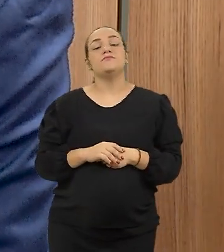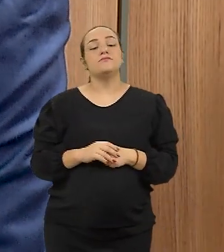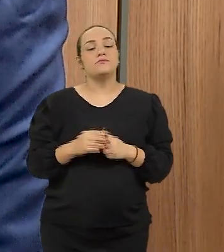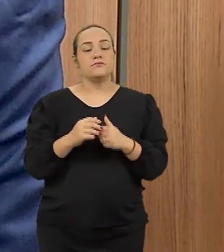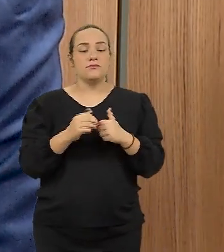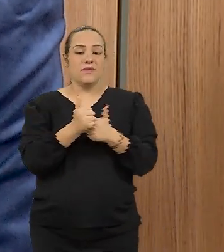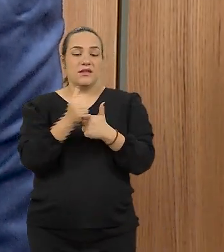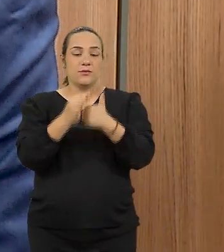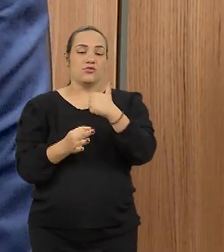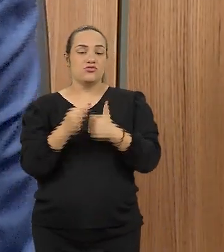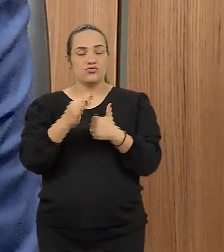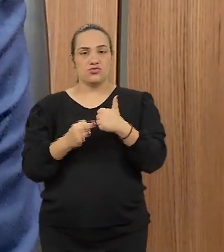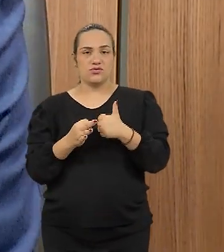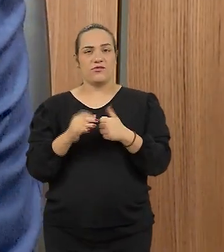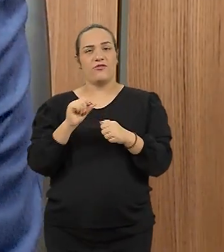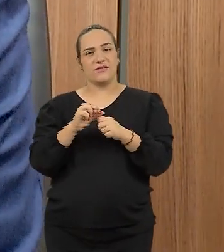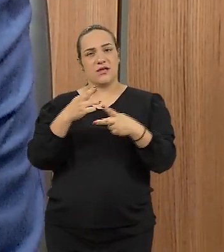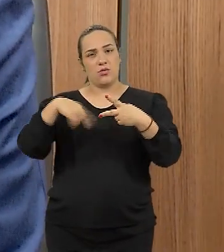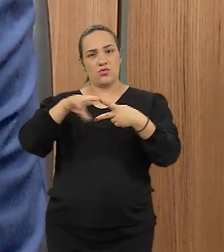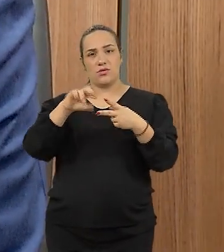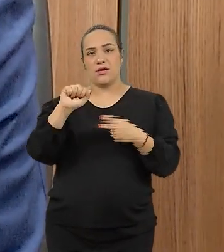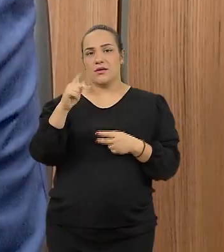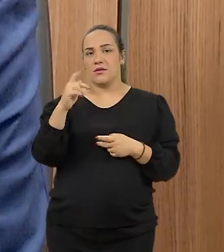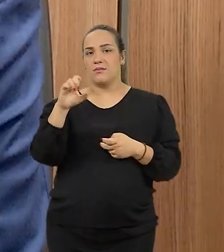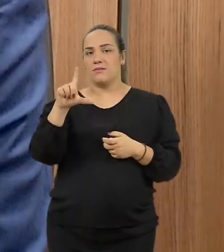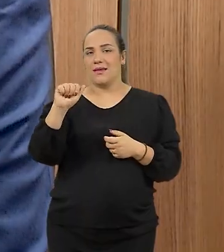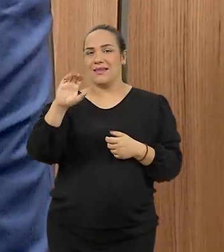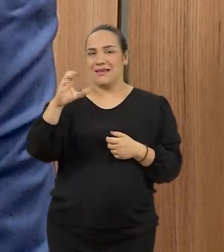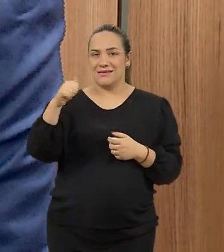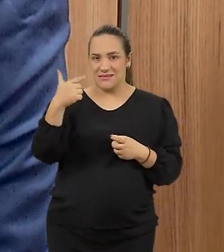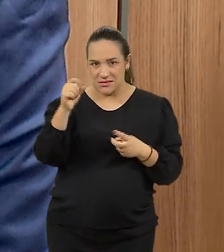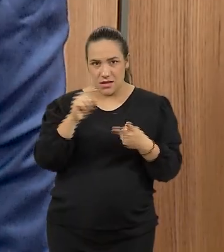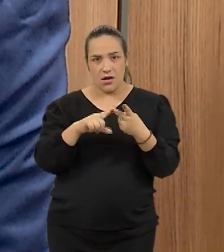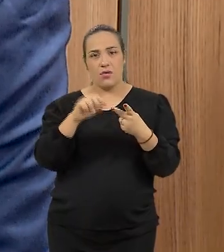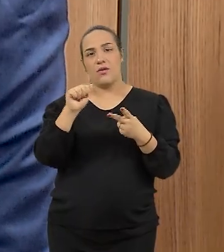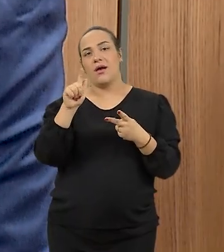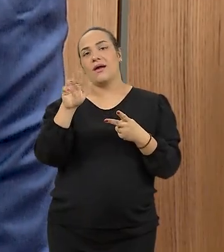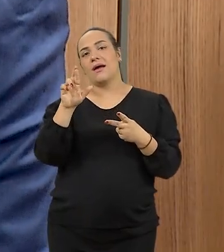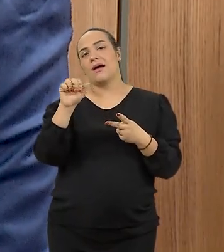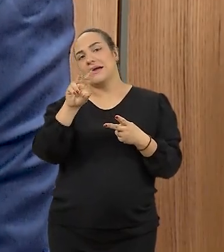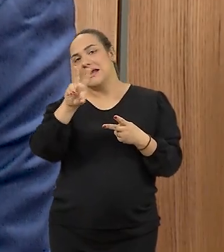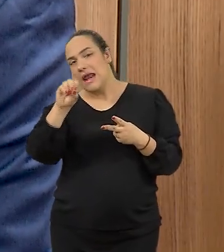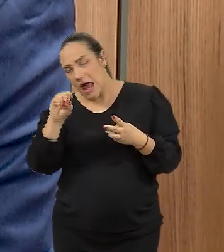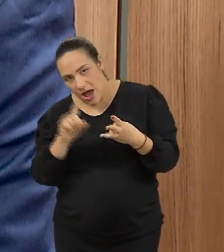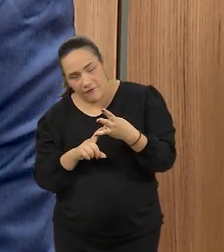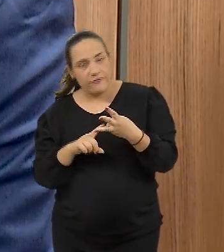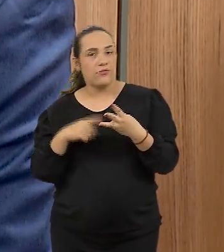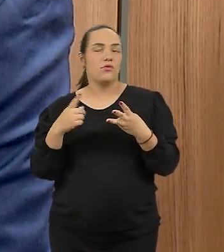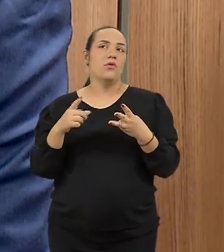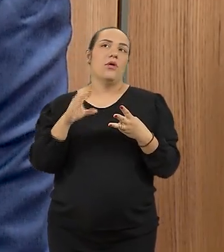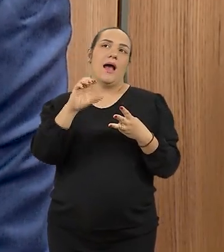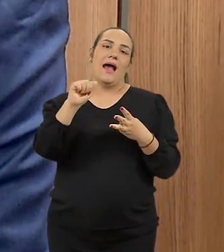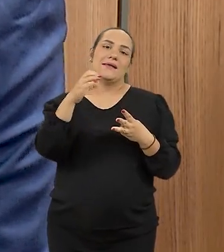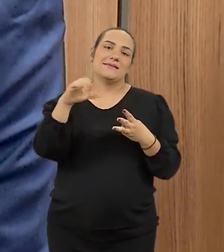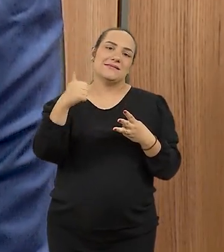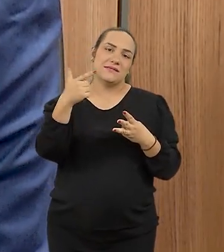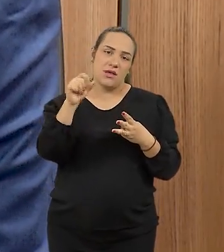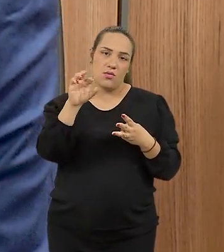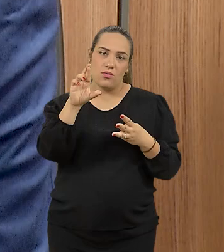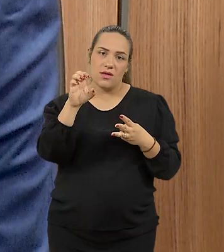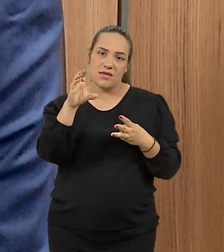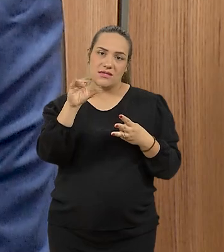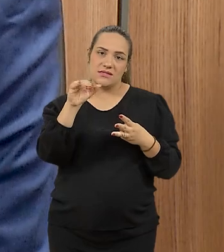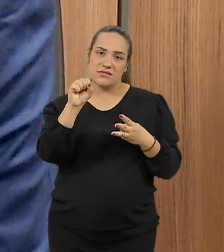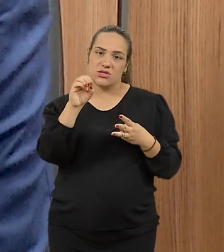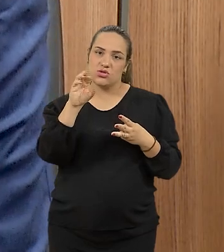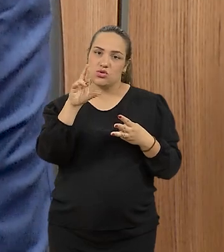julga basicamente os recursos de apelação e de agravo de instrumento, além de outras funções de competência originária, como